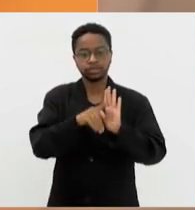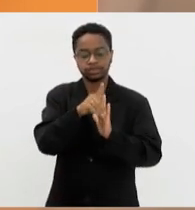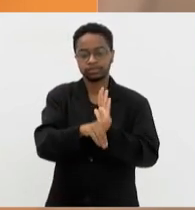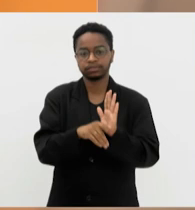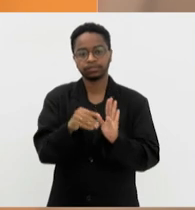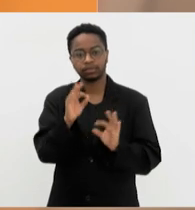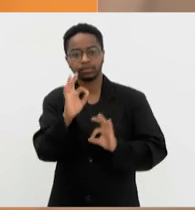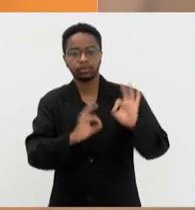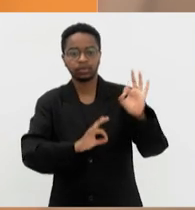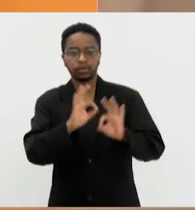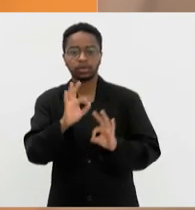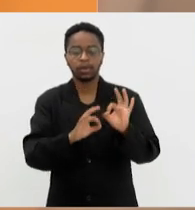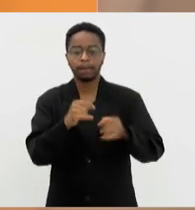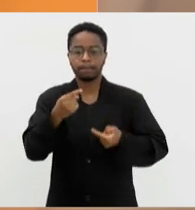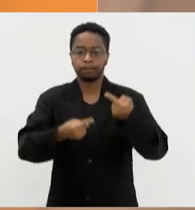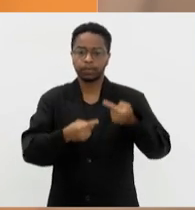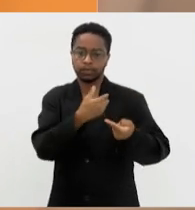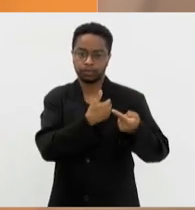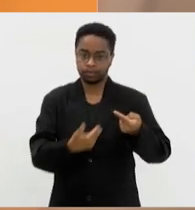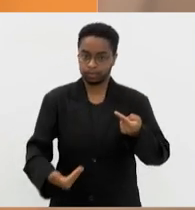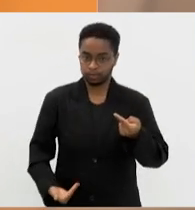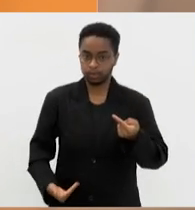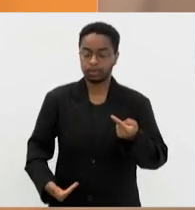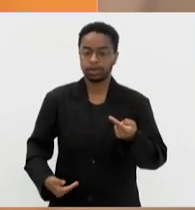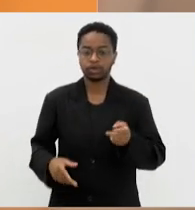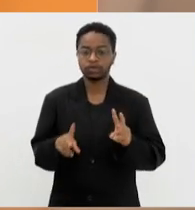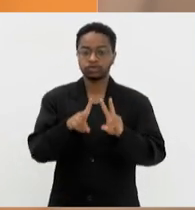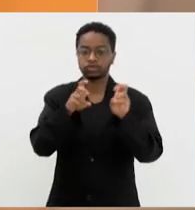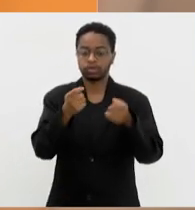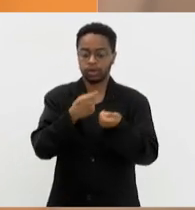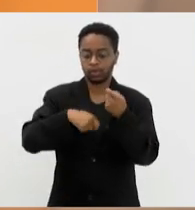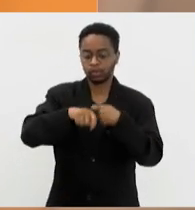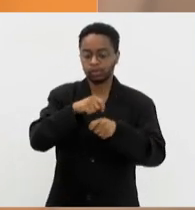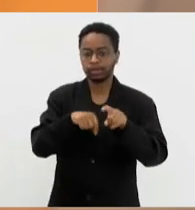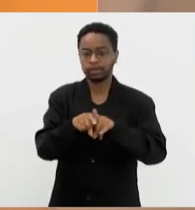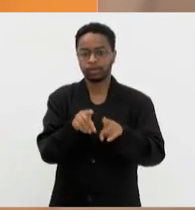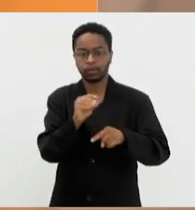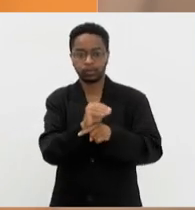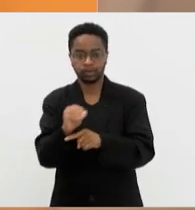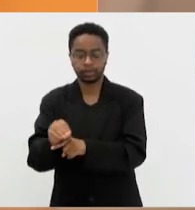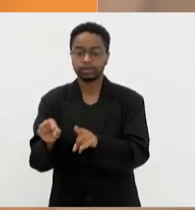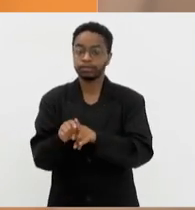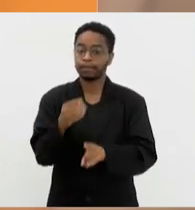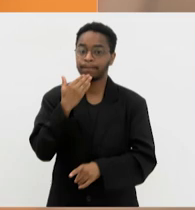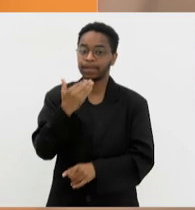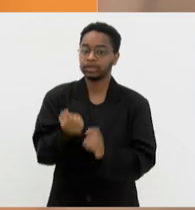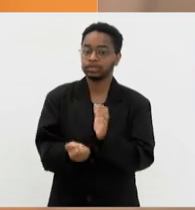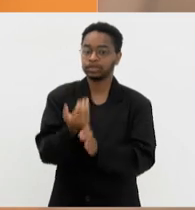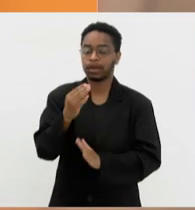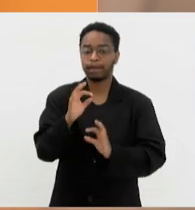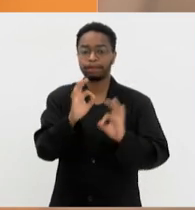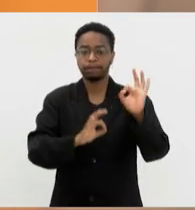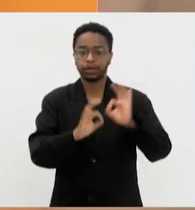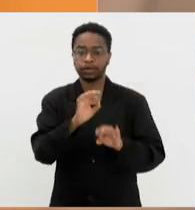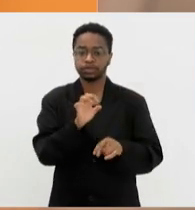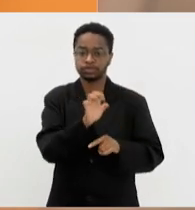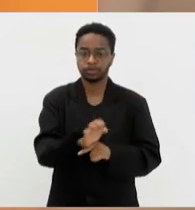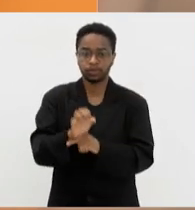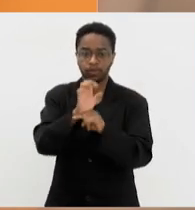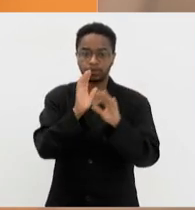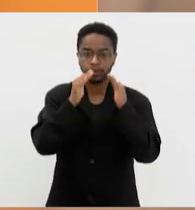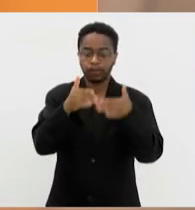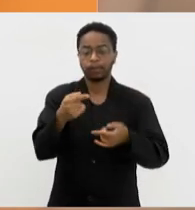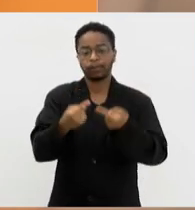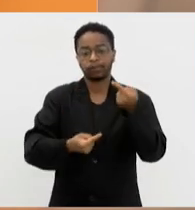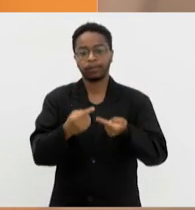a implementação de políticas públicas de economia do cuidado e pede a criação do Plano Estadual de Políticas